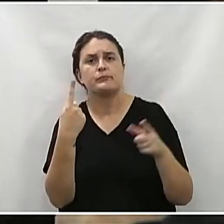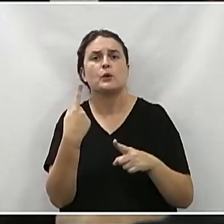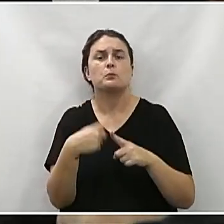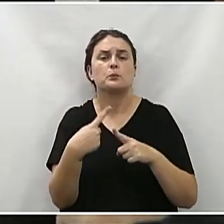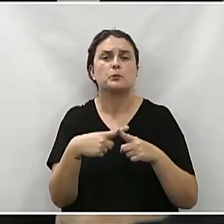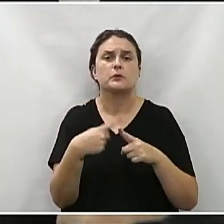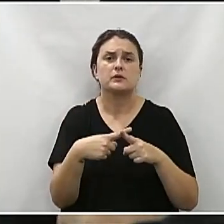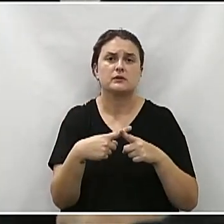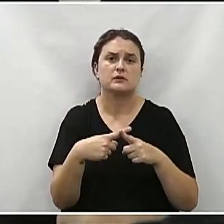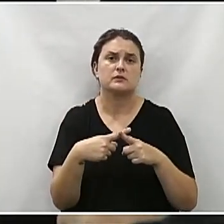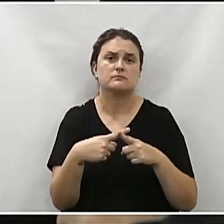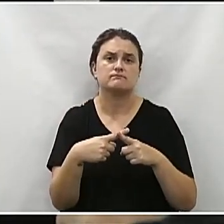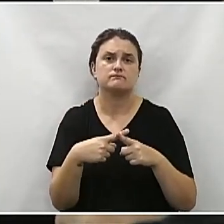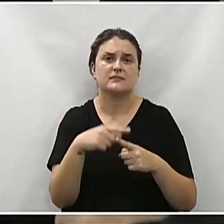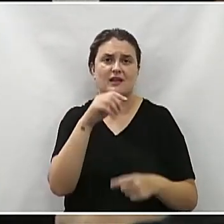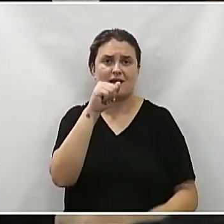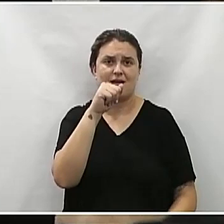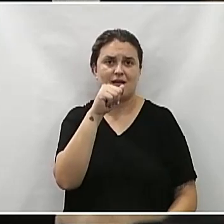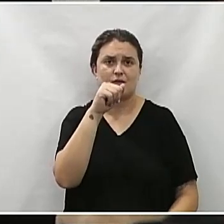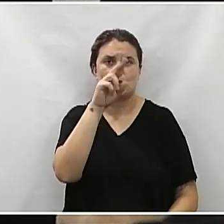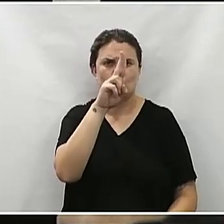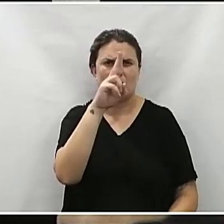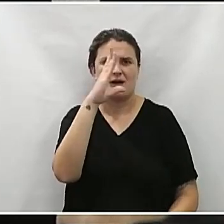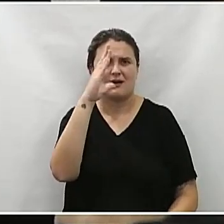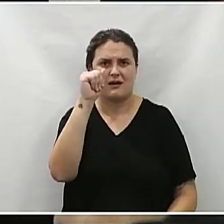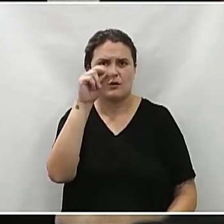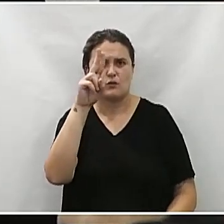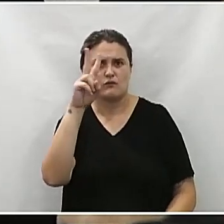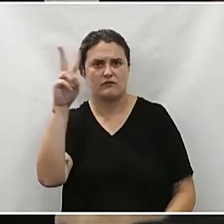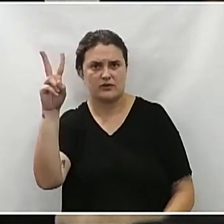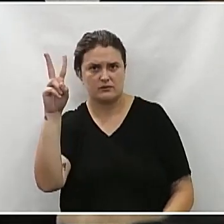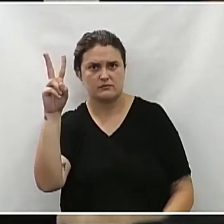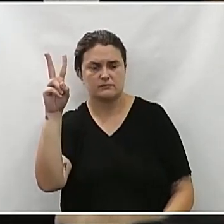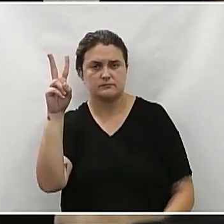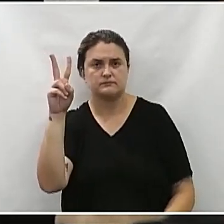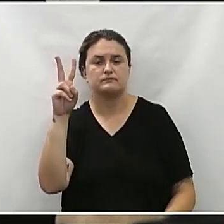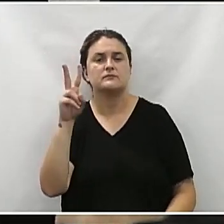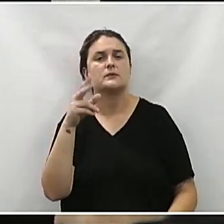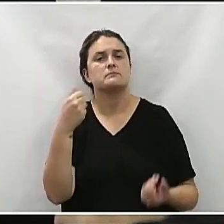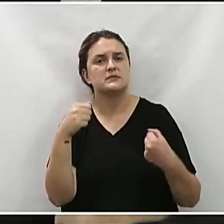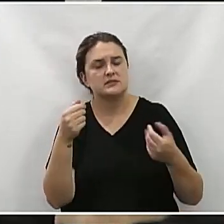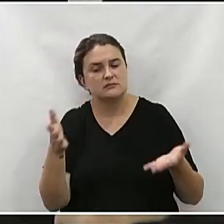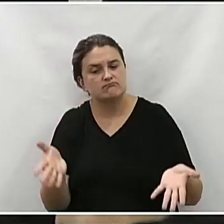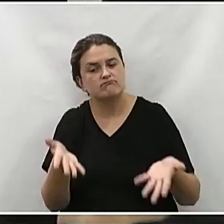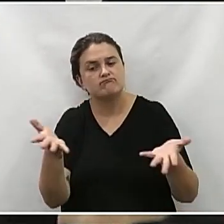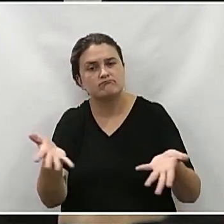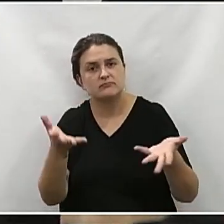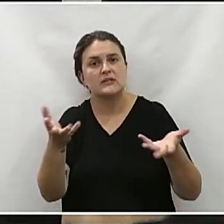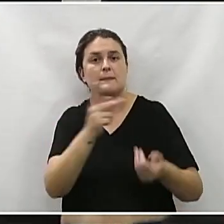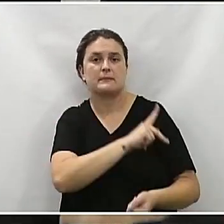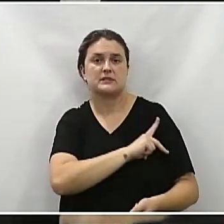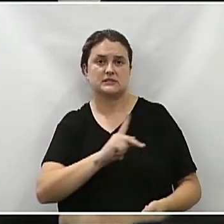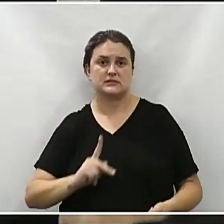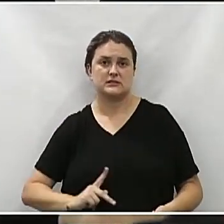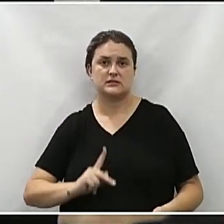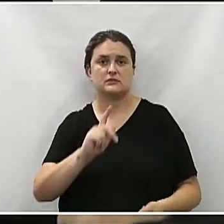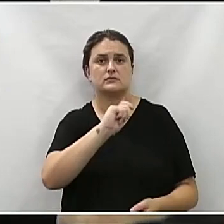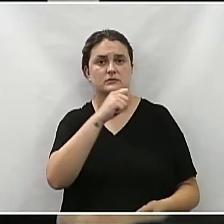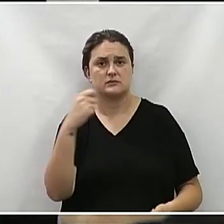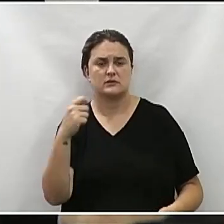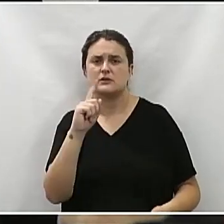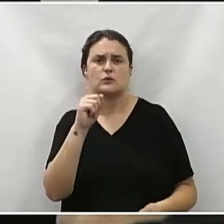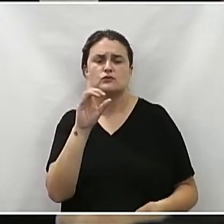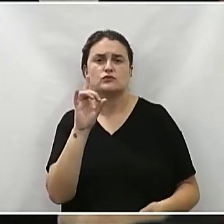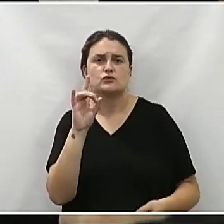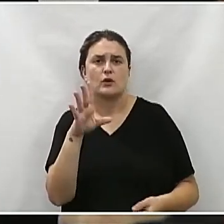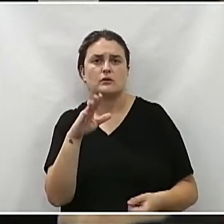a UCA-UV no seu trabalho deve auxiliar na verdade os presidentes das associações e